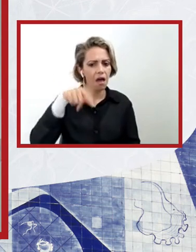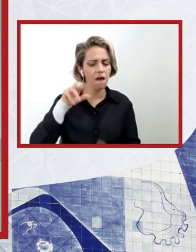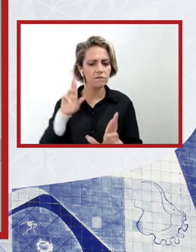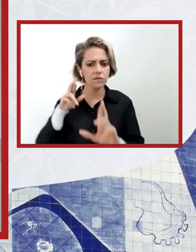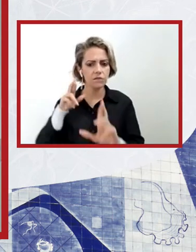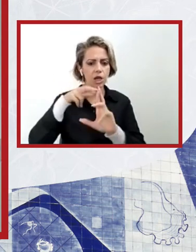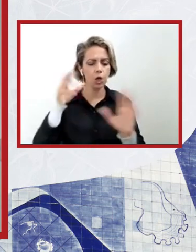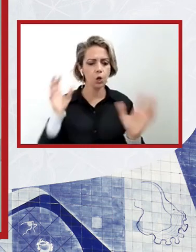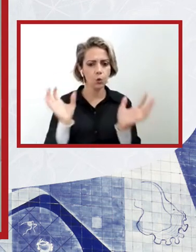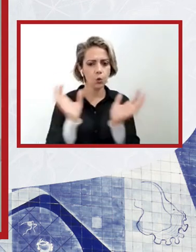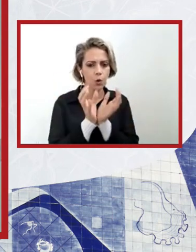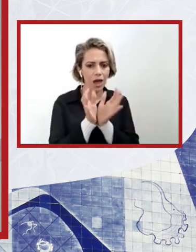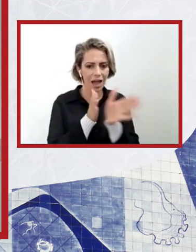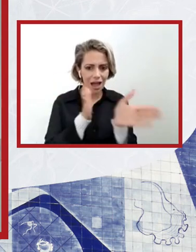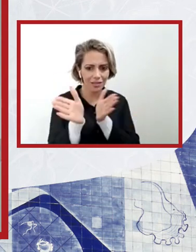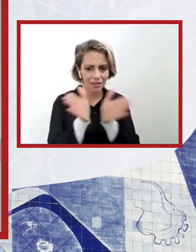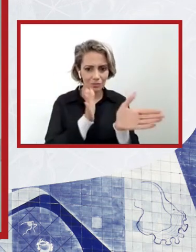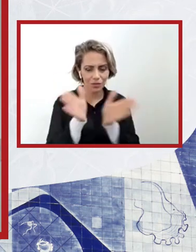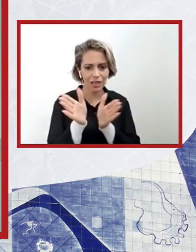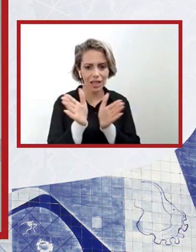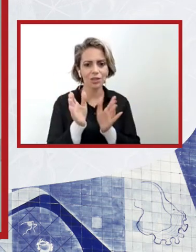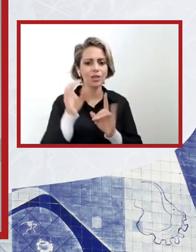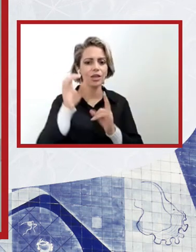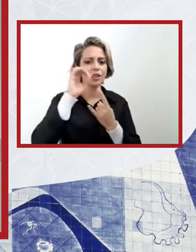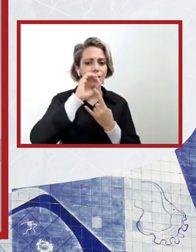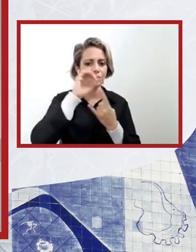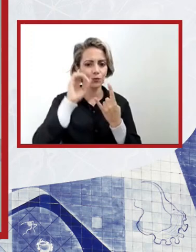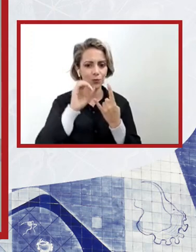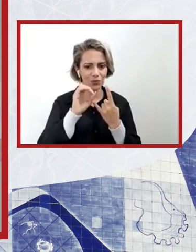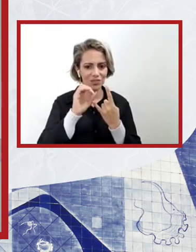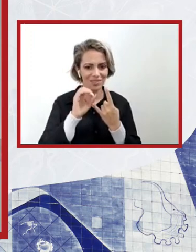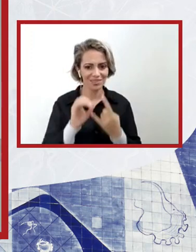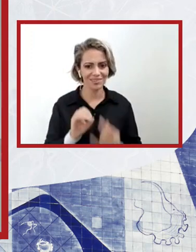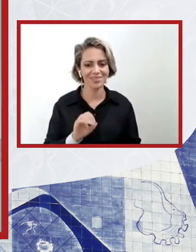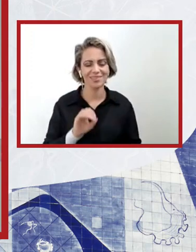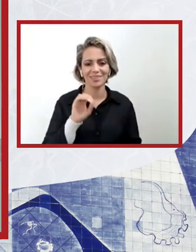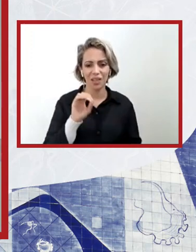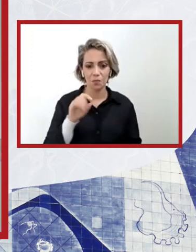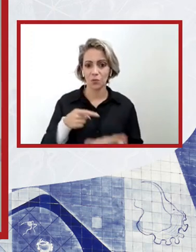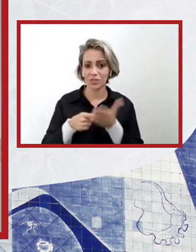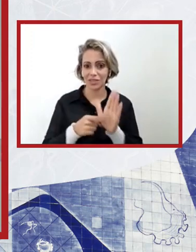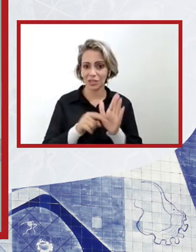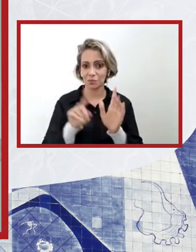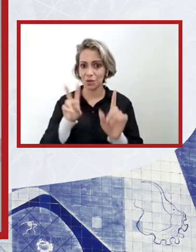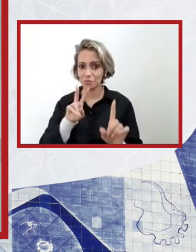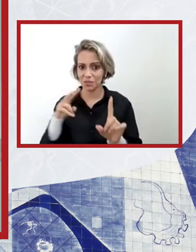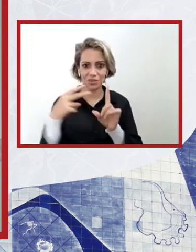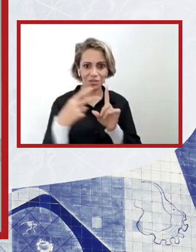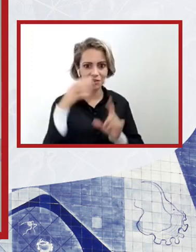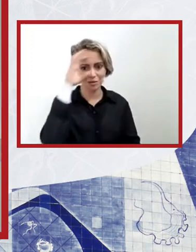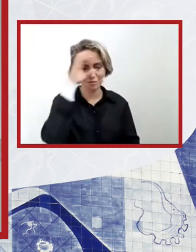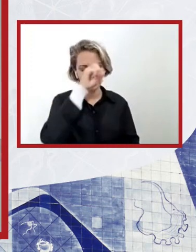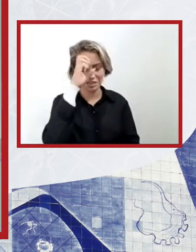de acessibilidade da Fiocruz. Acho que tá trazendo uma perspectiva aí de bastante aprendizado para todo